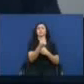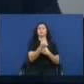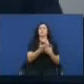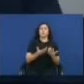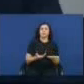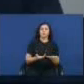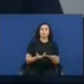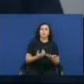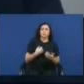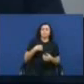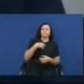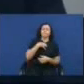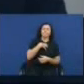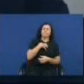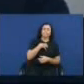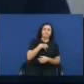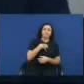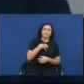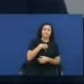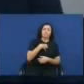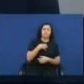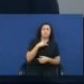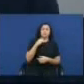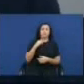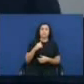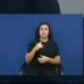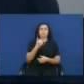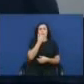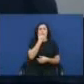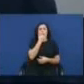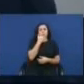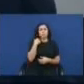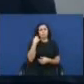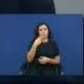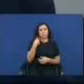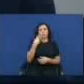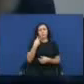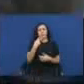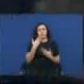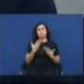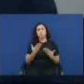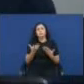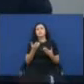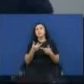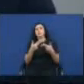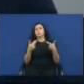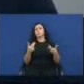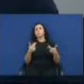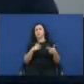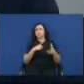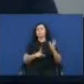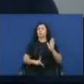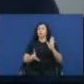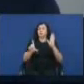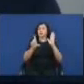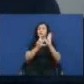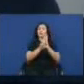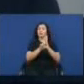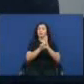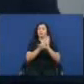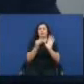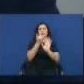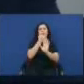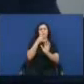dinheiro, né? E eu falei para ele que eu era vereador, né? Que existe uma lei... Aí